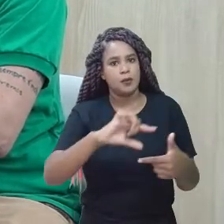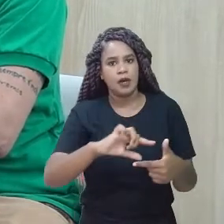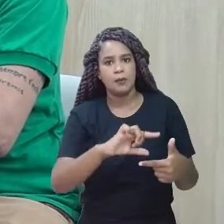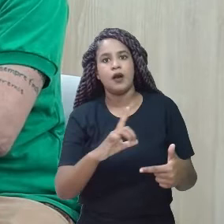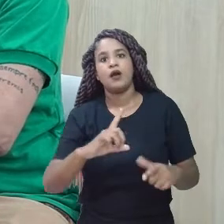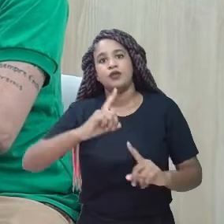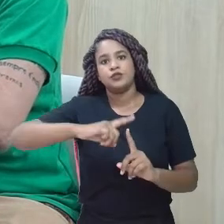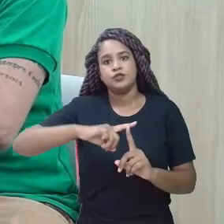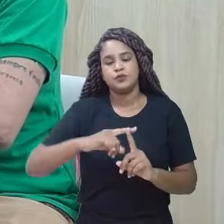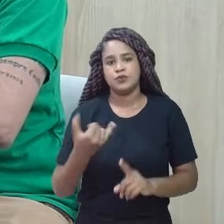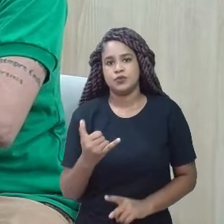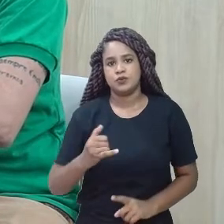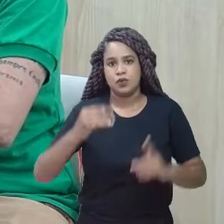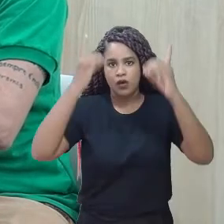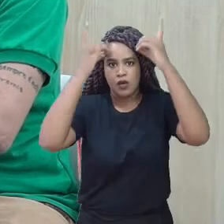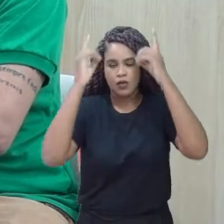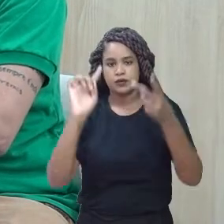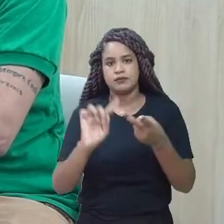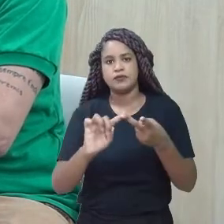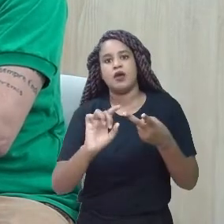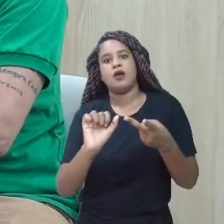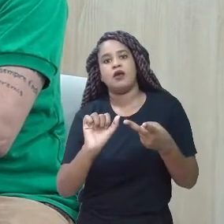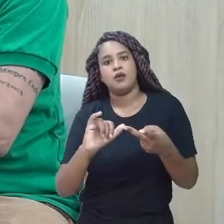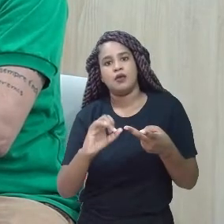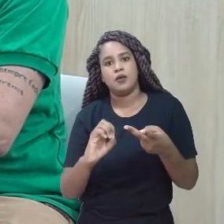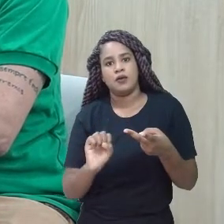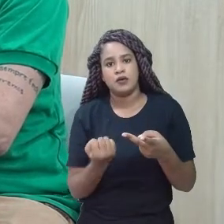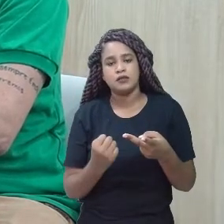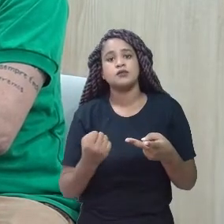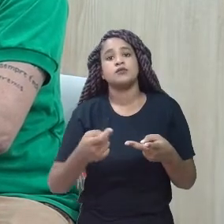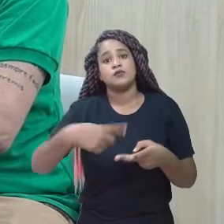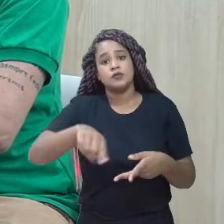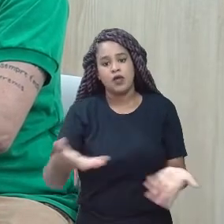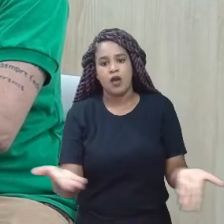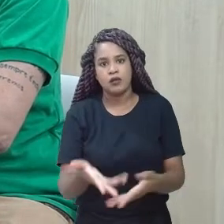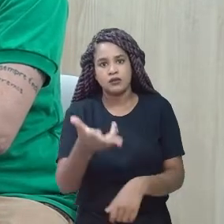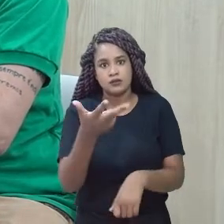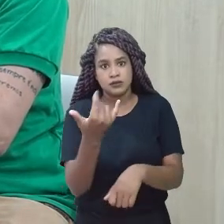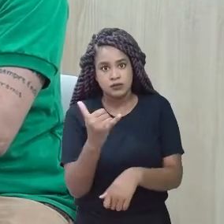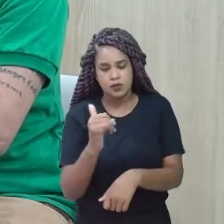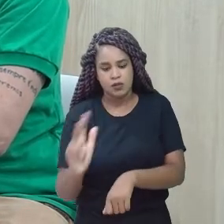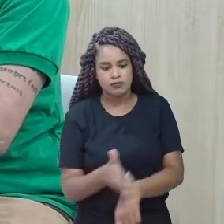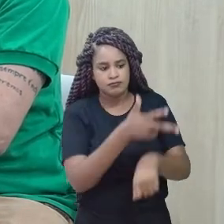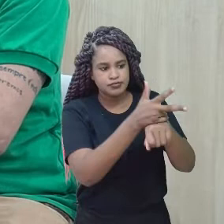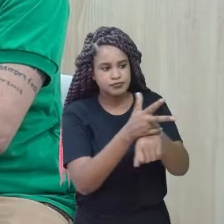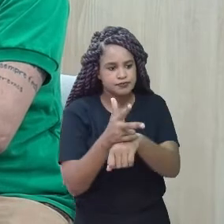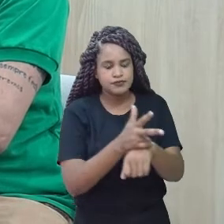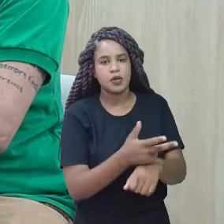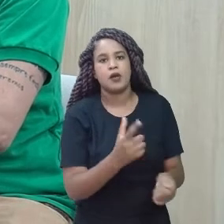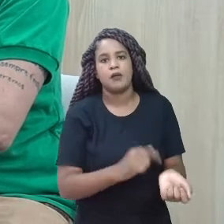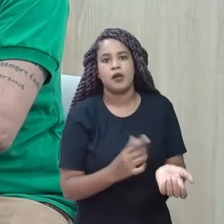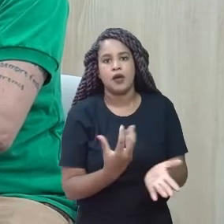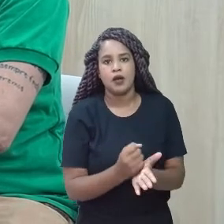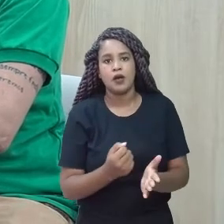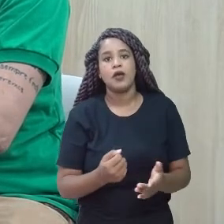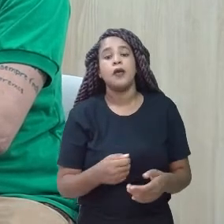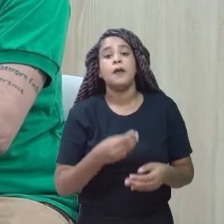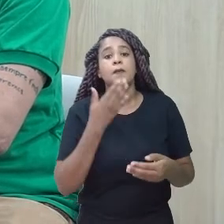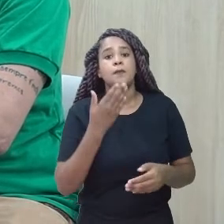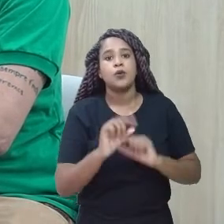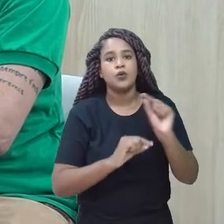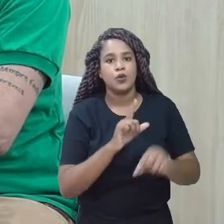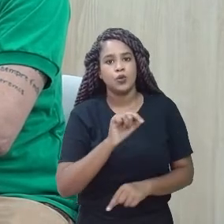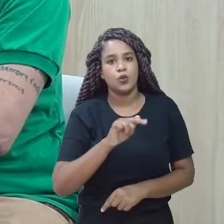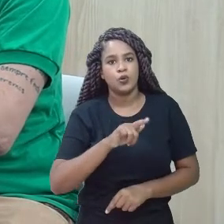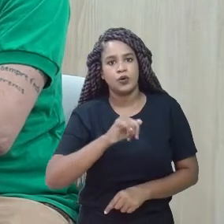né? O iOS e o Android. Então aponta a câmera do teu celular, baixa o aplicativo, instala e ele vai pedir login e senha.